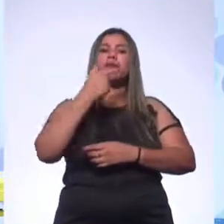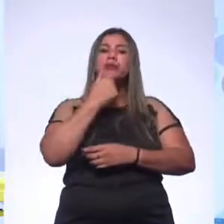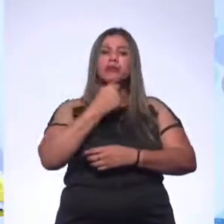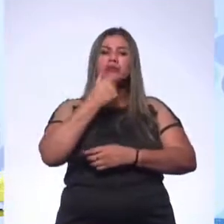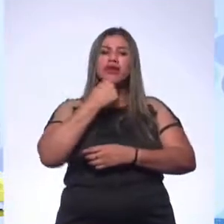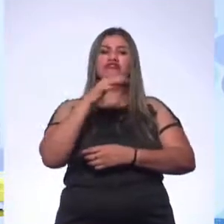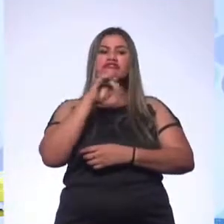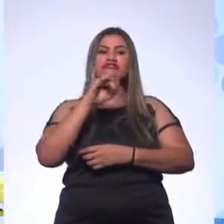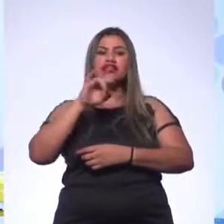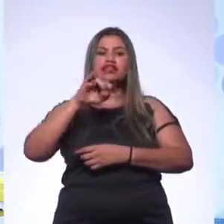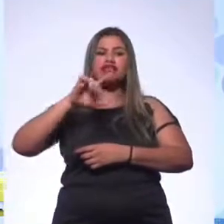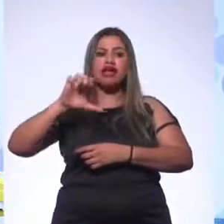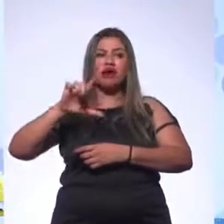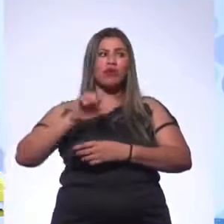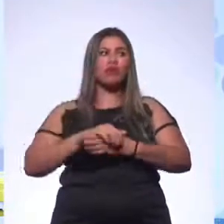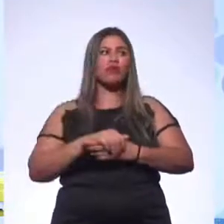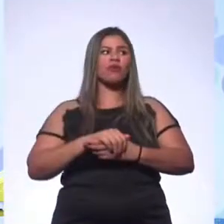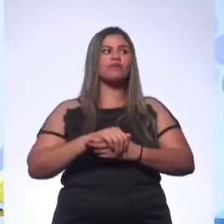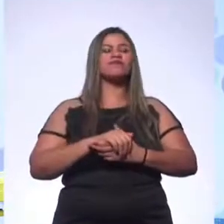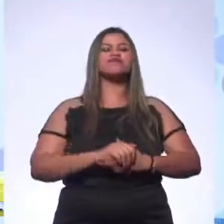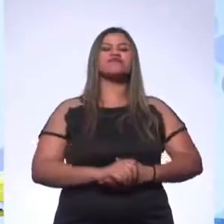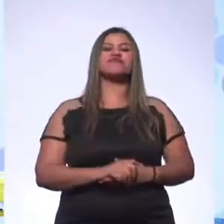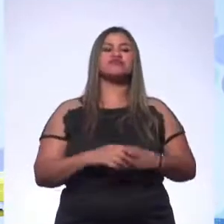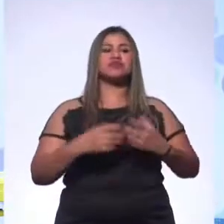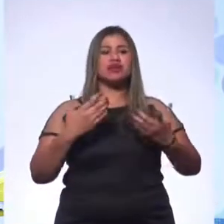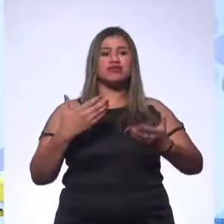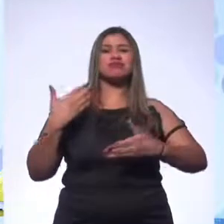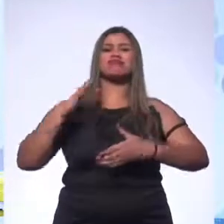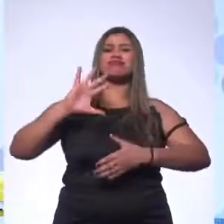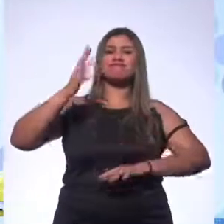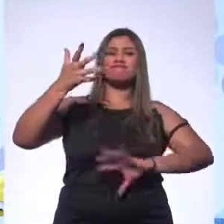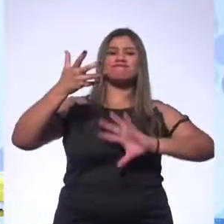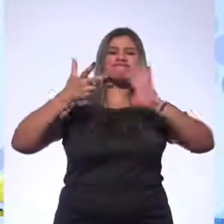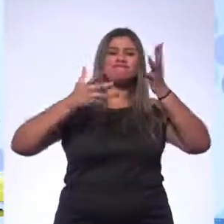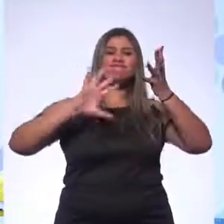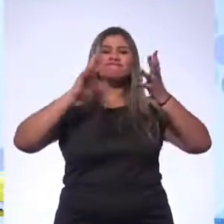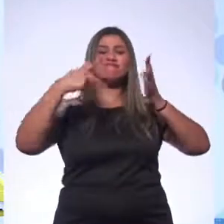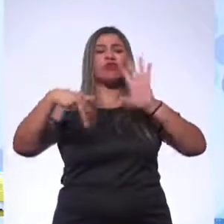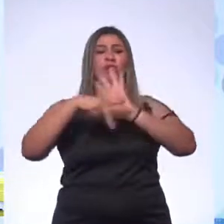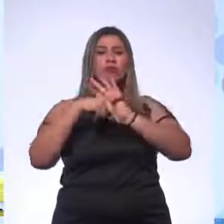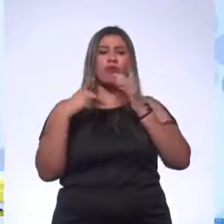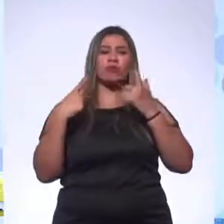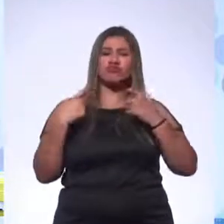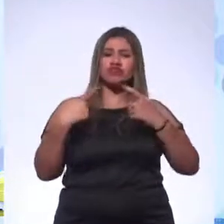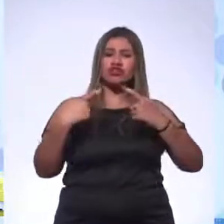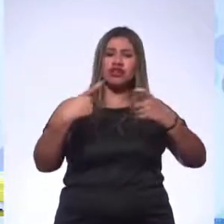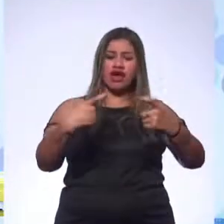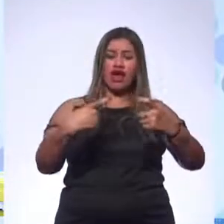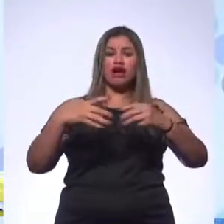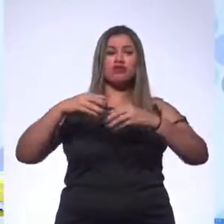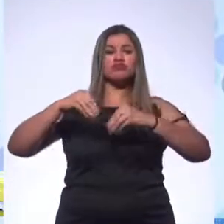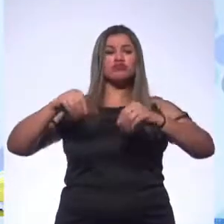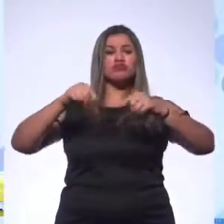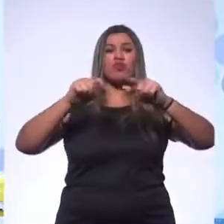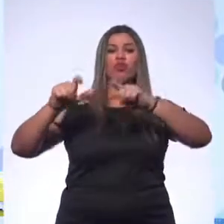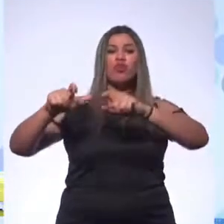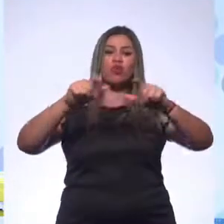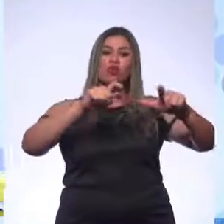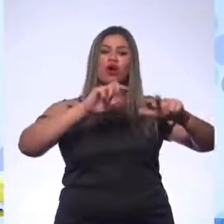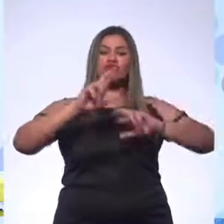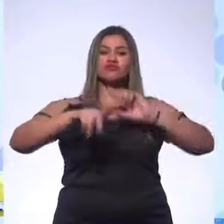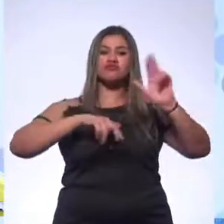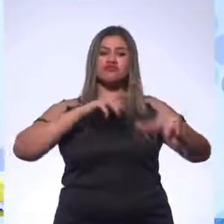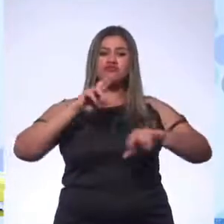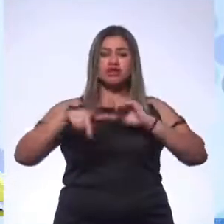Guevara. Ou seja, houve desdobramentos de guerras, né, em outros territórios, e